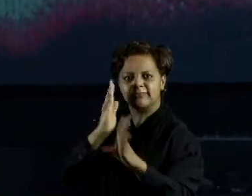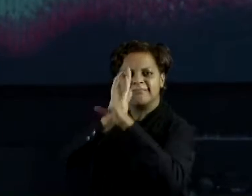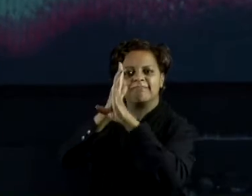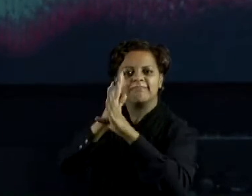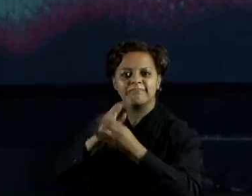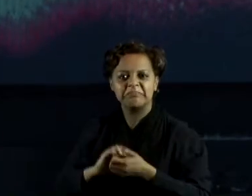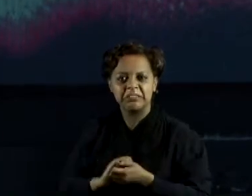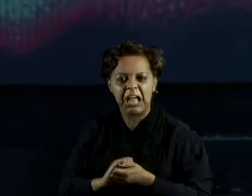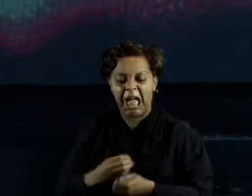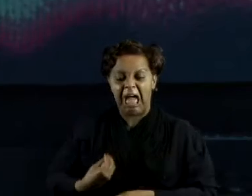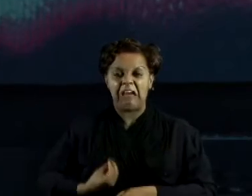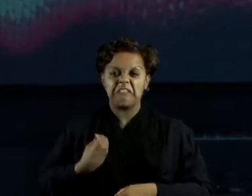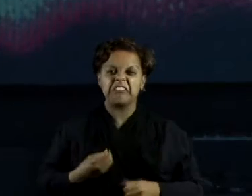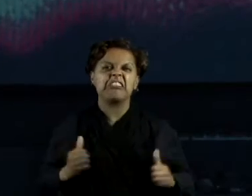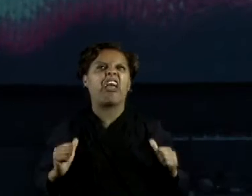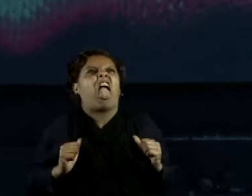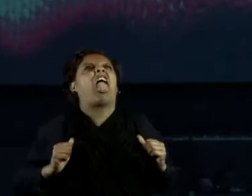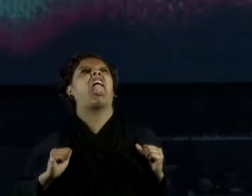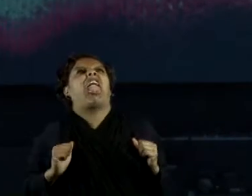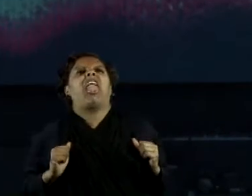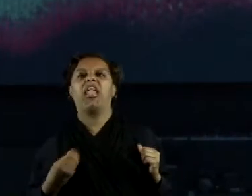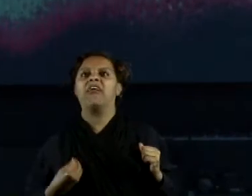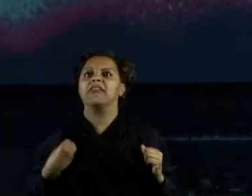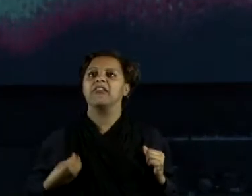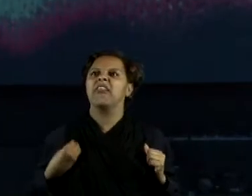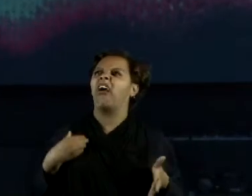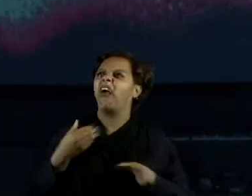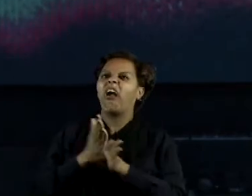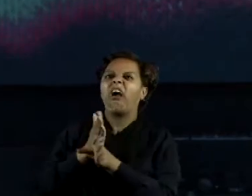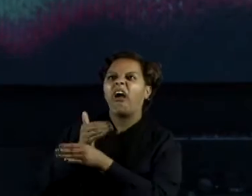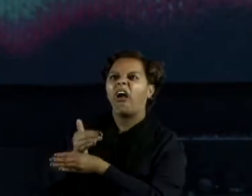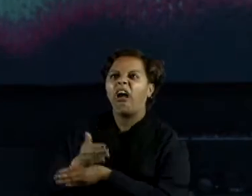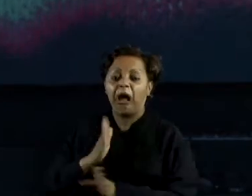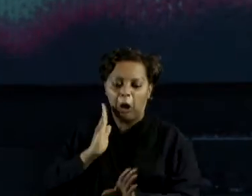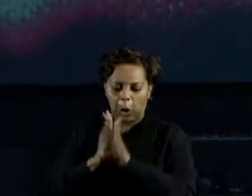vivendo de maneira relaxada que você vai encontrá-lo.